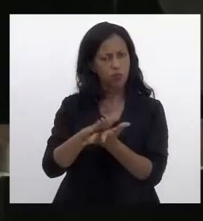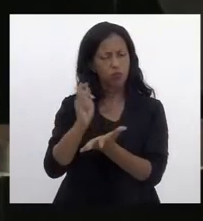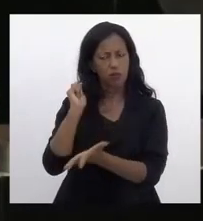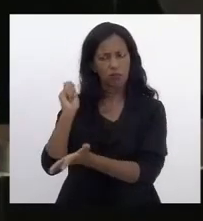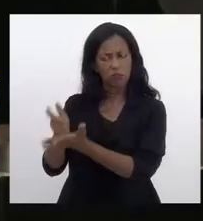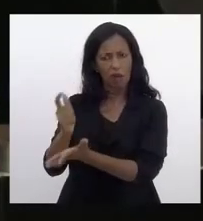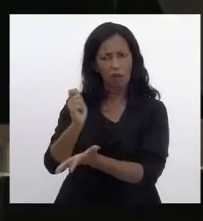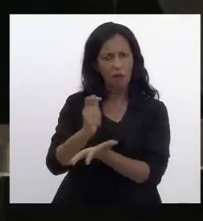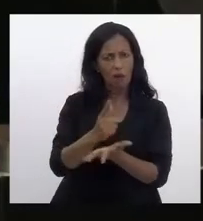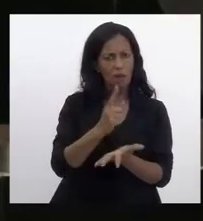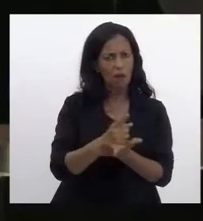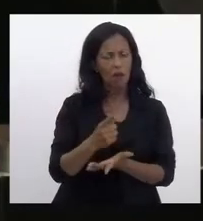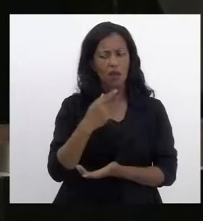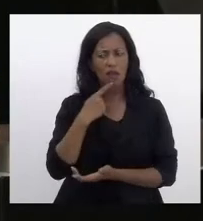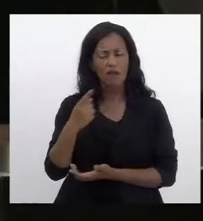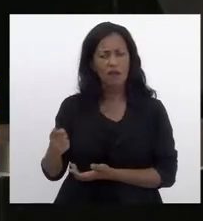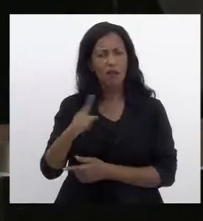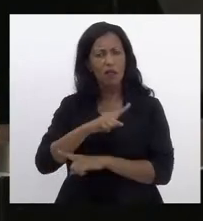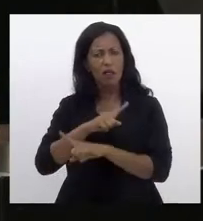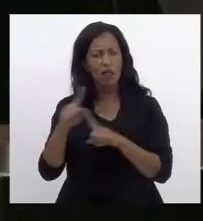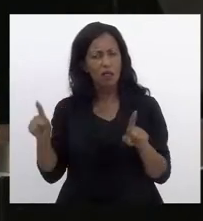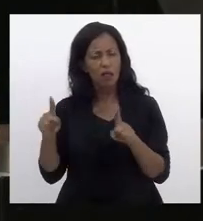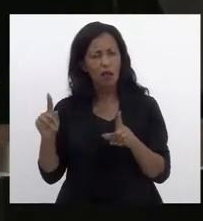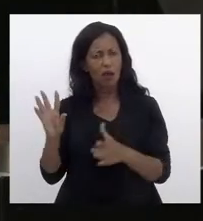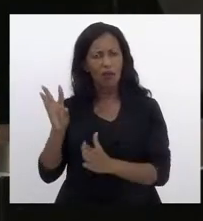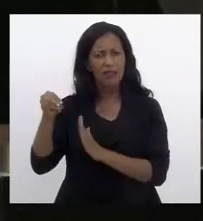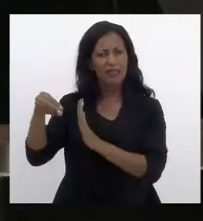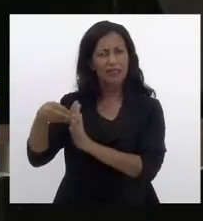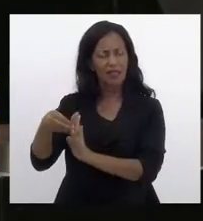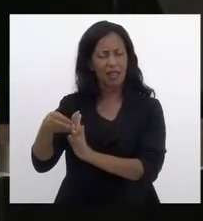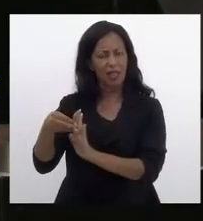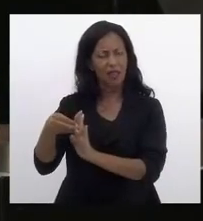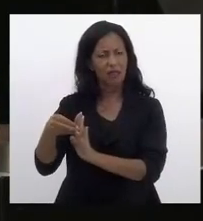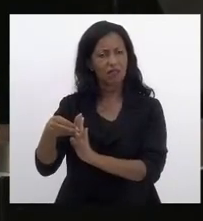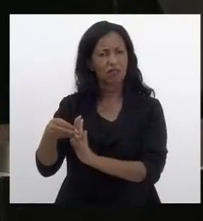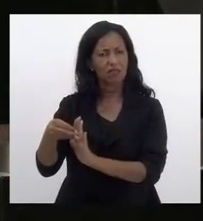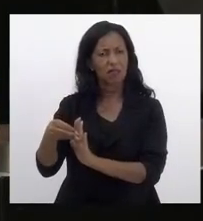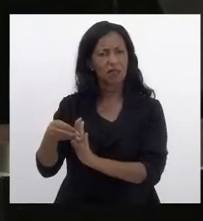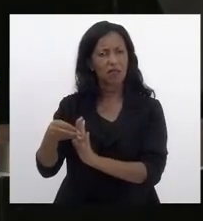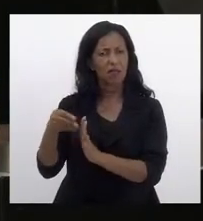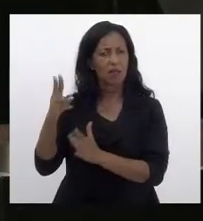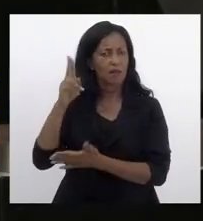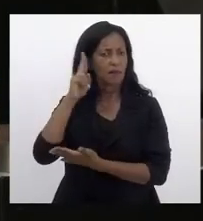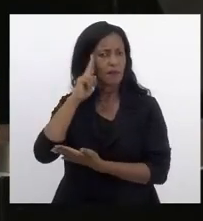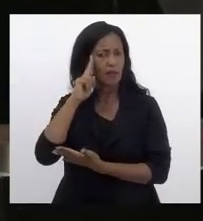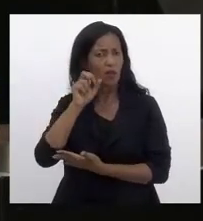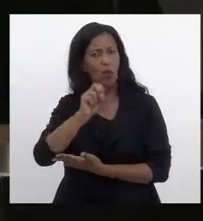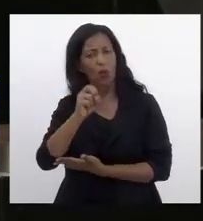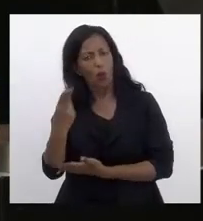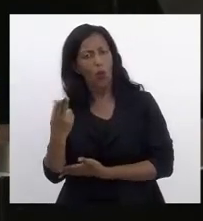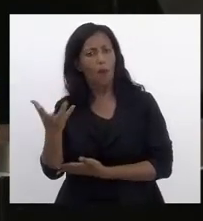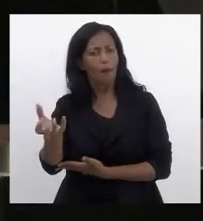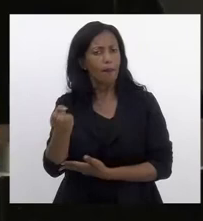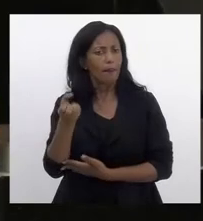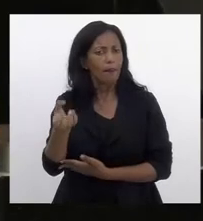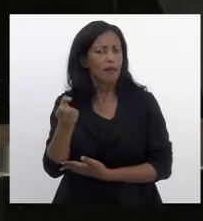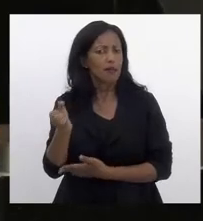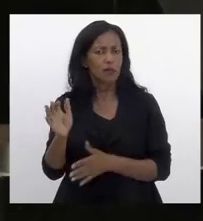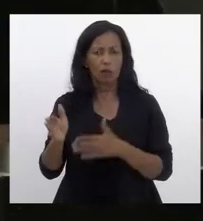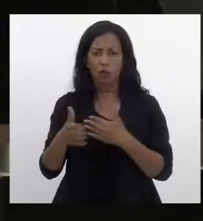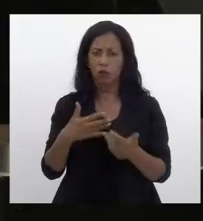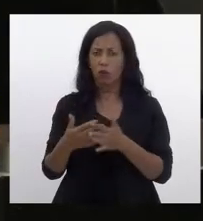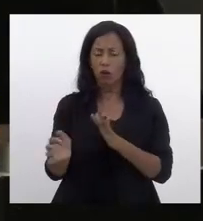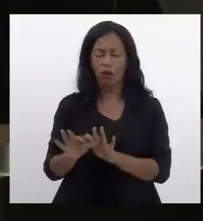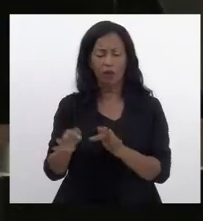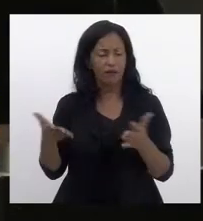não integrem a remuneração de natividade militar ou pensão militar por qualquer fim. O que a